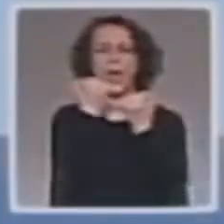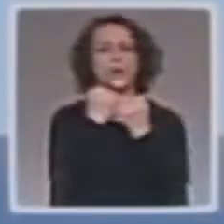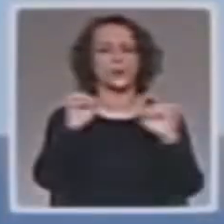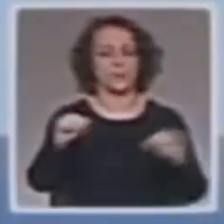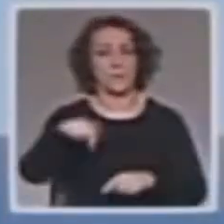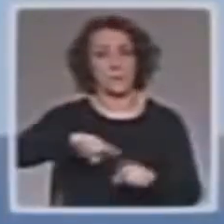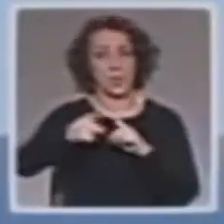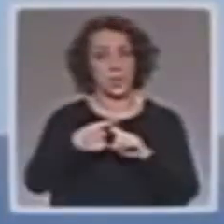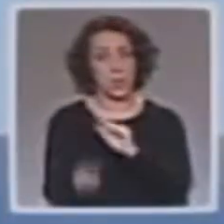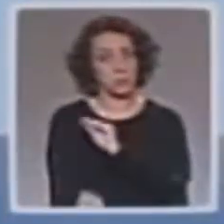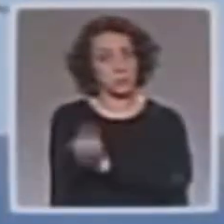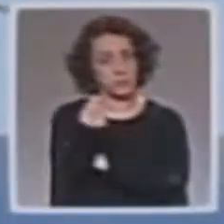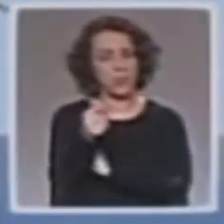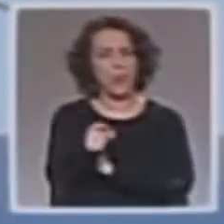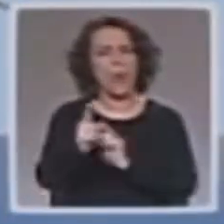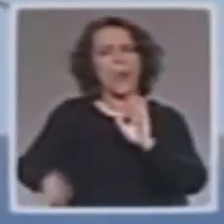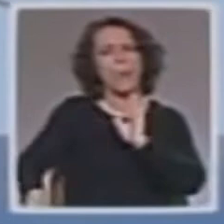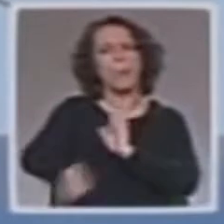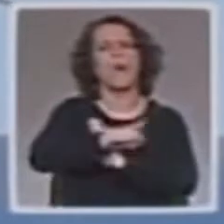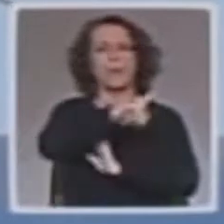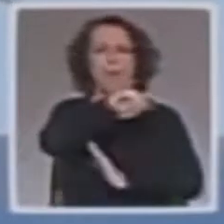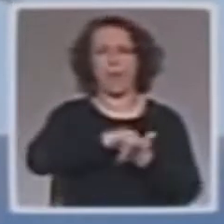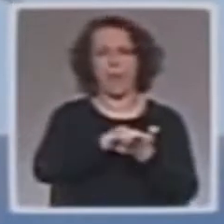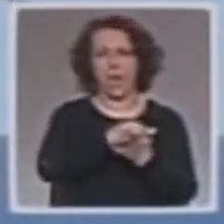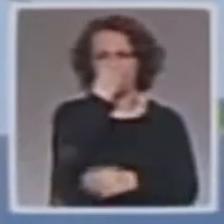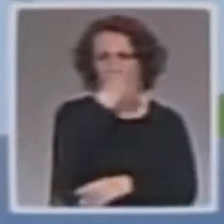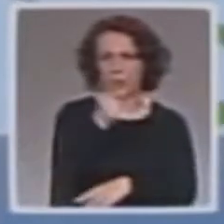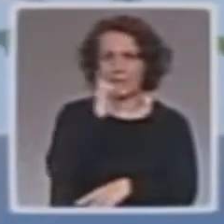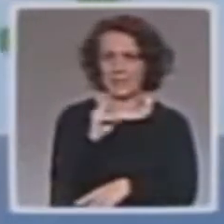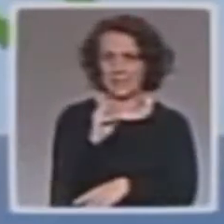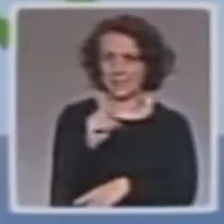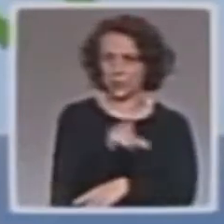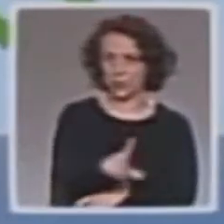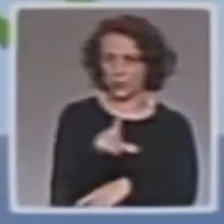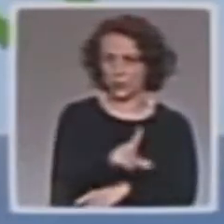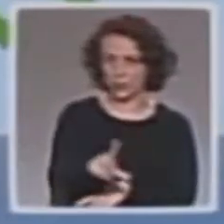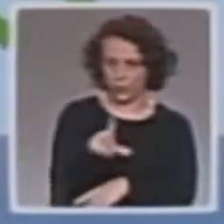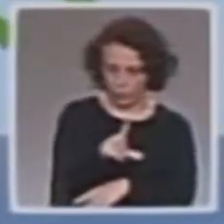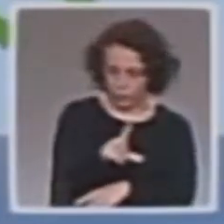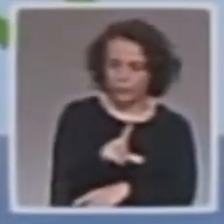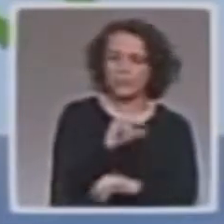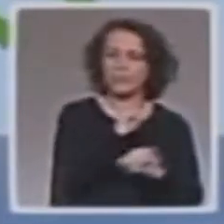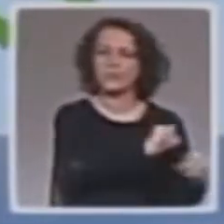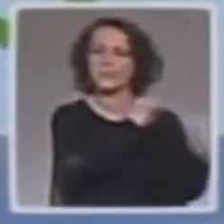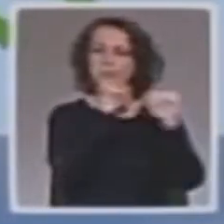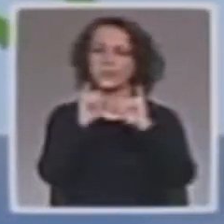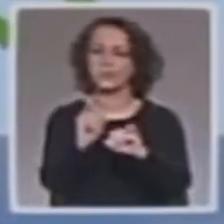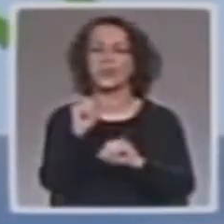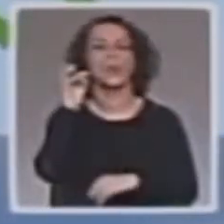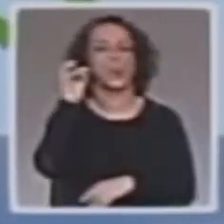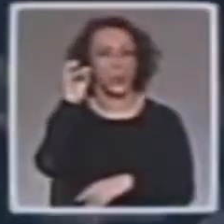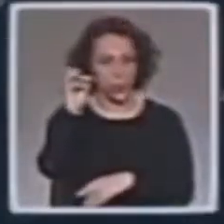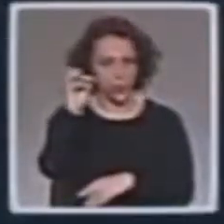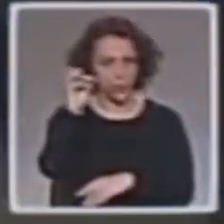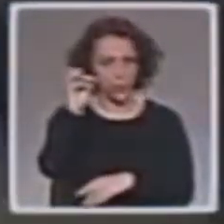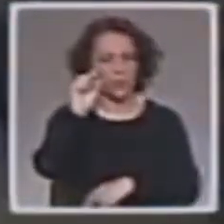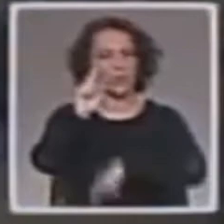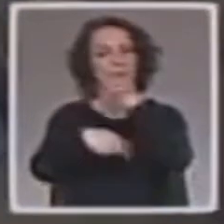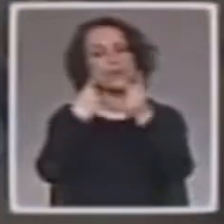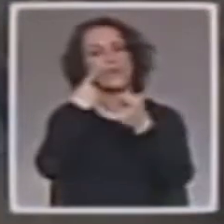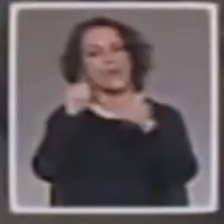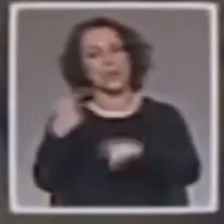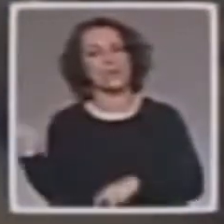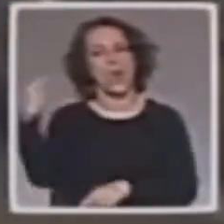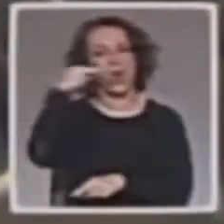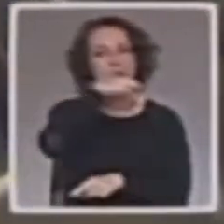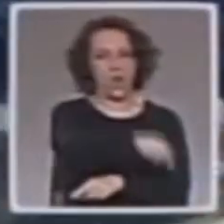ano é que a prova começa nas Lajes das Flores, no dia 30 de julho, com passagem pela Ilha do Corvo e regresso de novo às